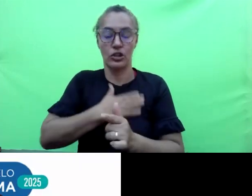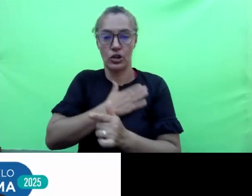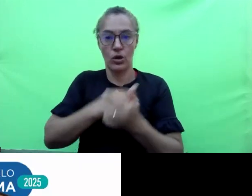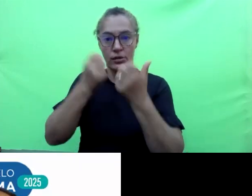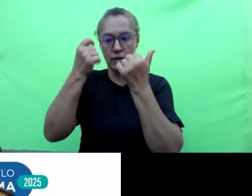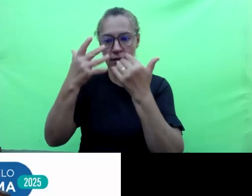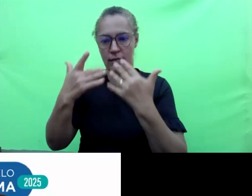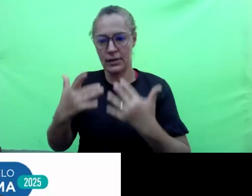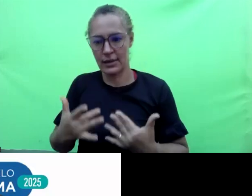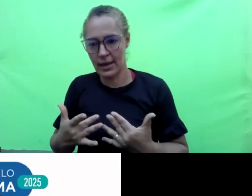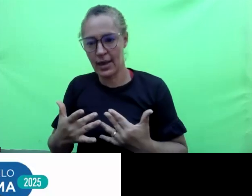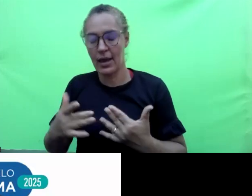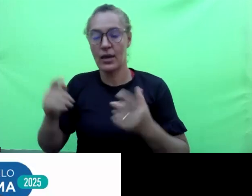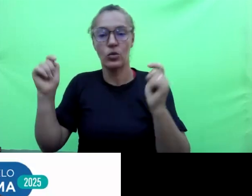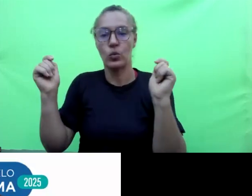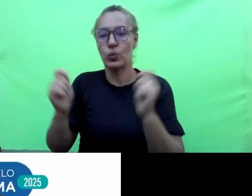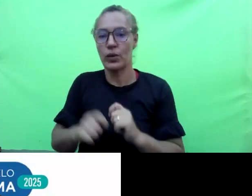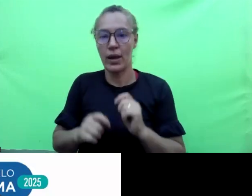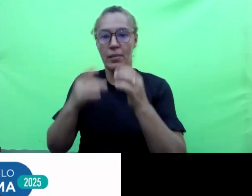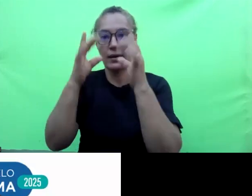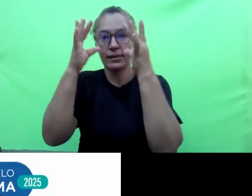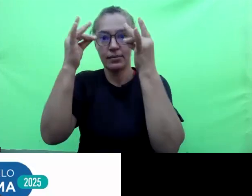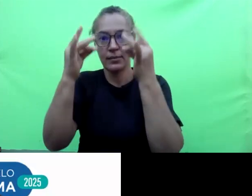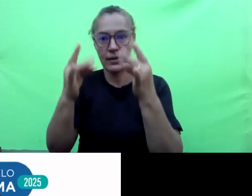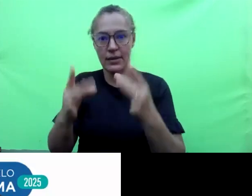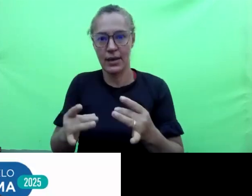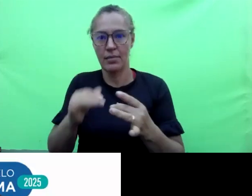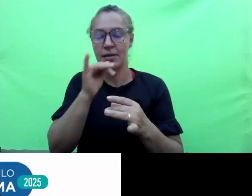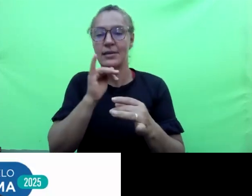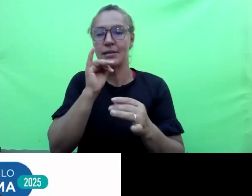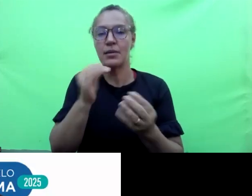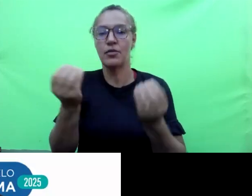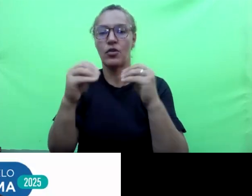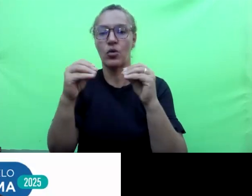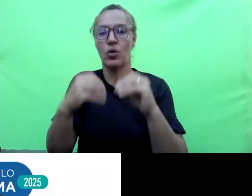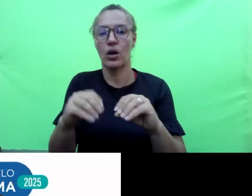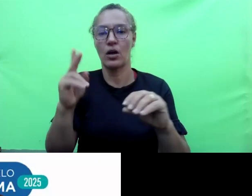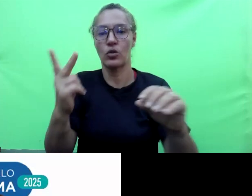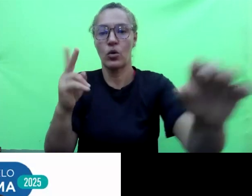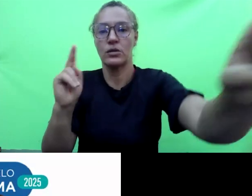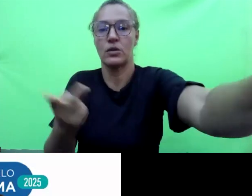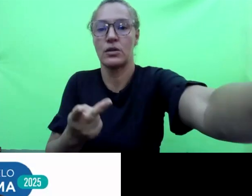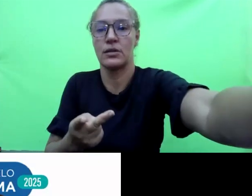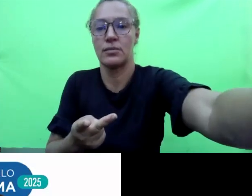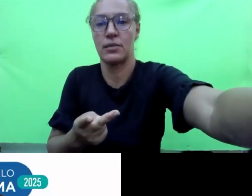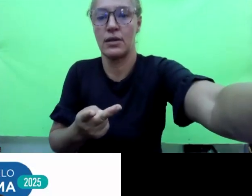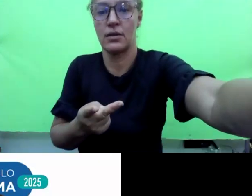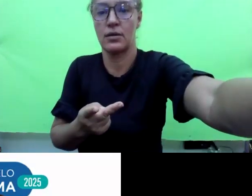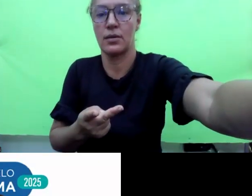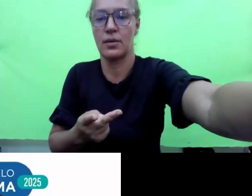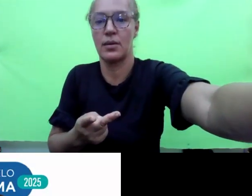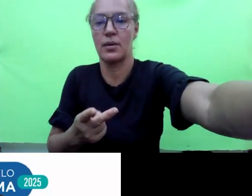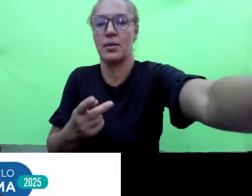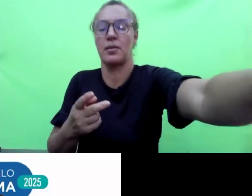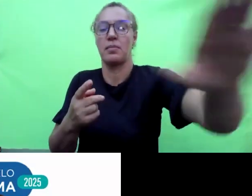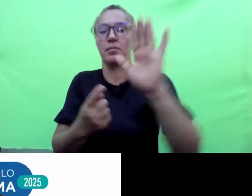claro que não dá para definir isso claramente, mas eu vou colocar duas situações clínicas para ilustrar isso. Então, se eu tenho